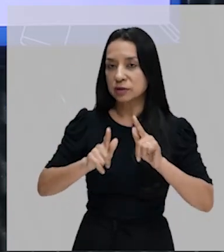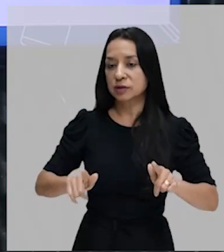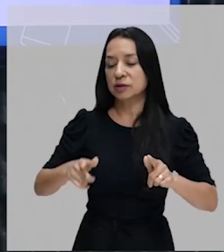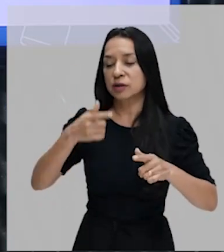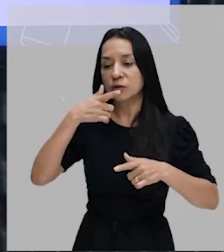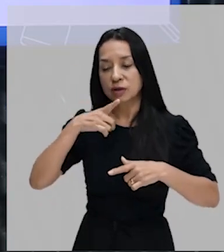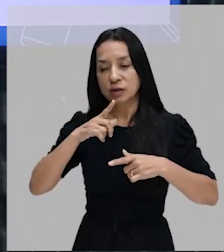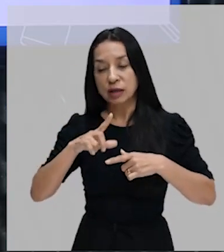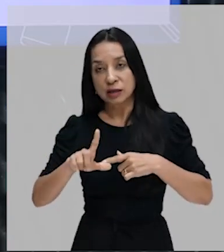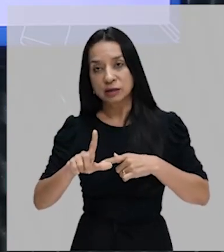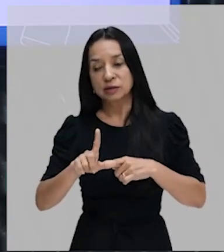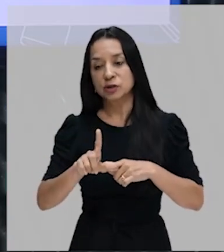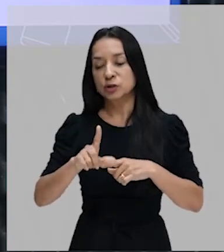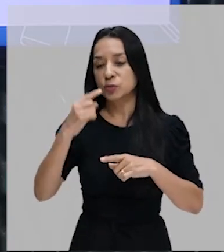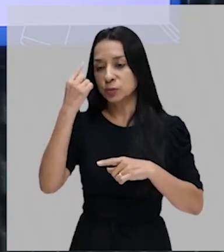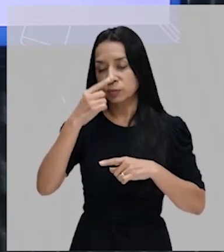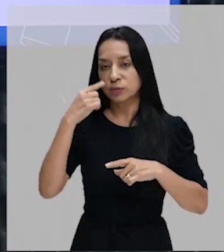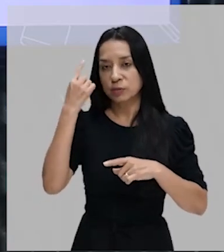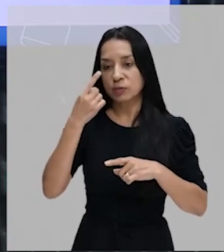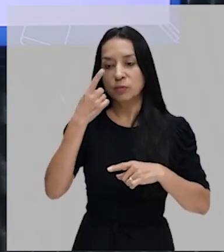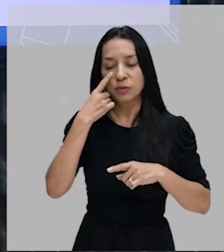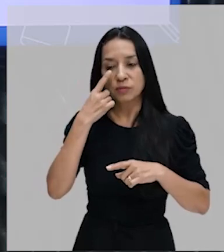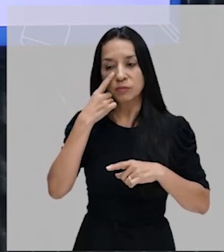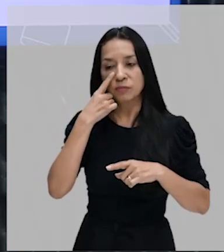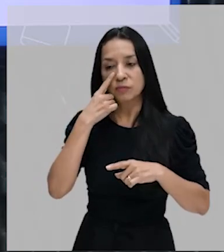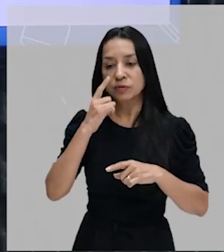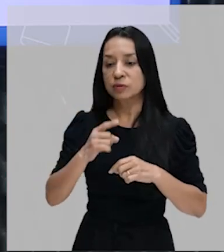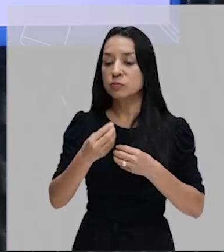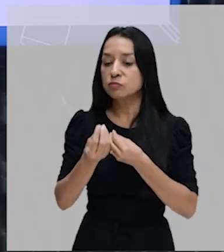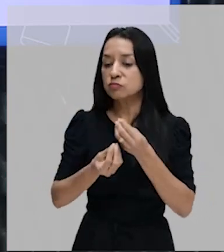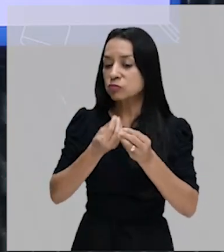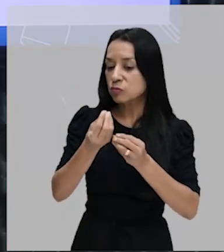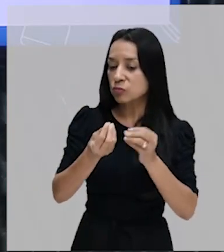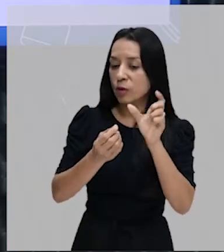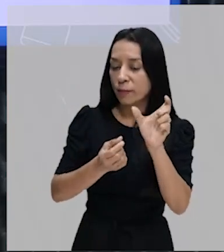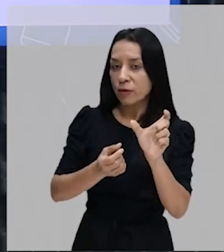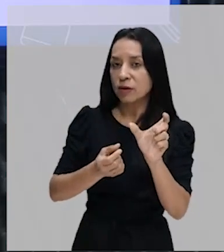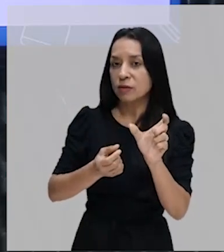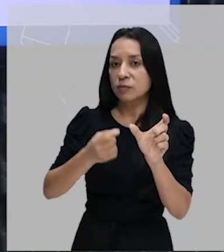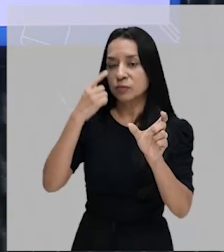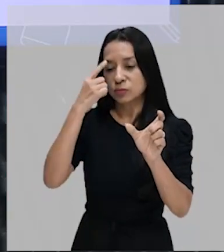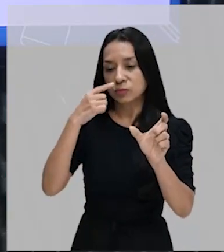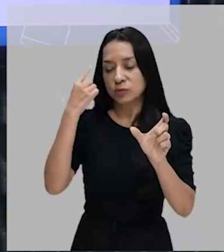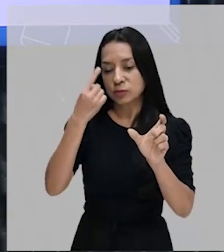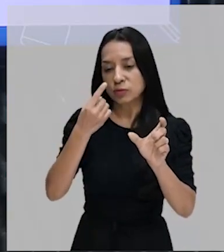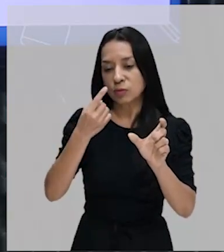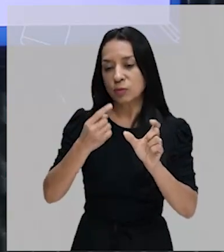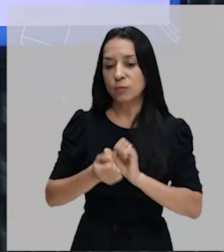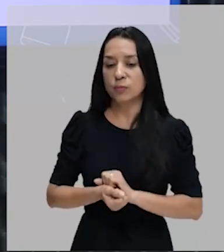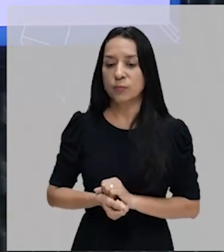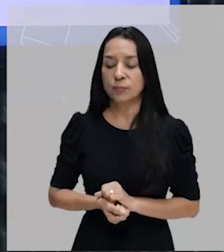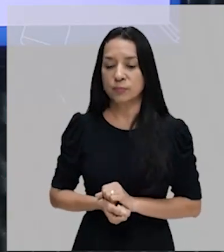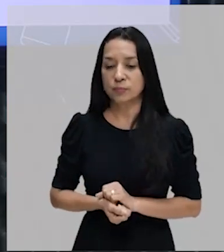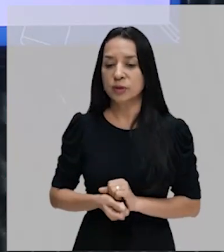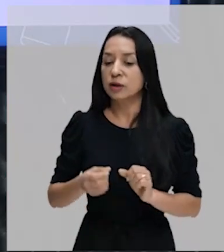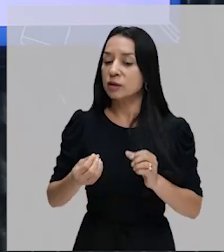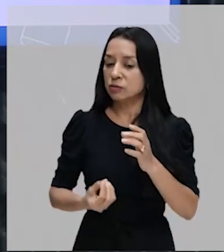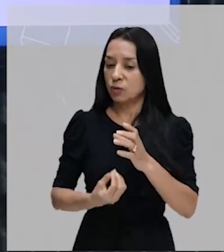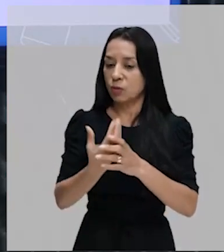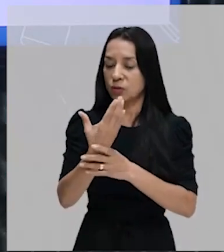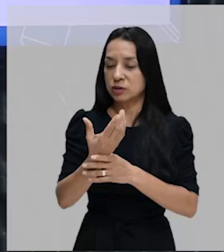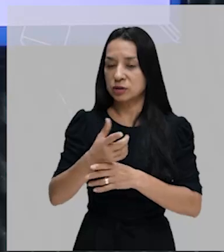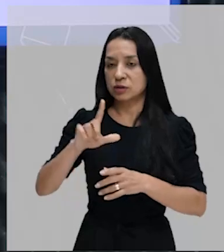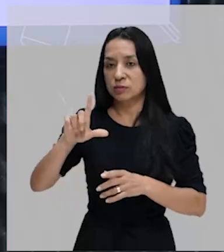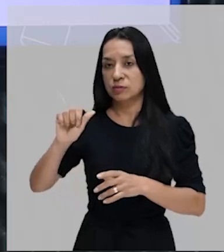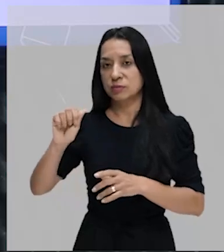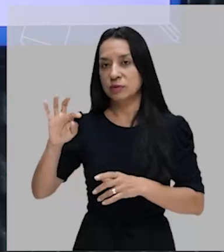a classe de palavras dos pronomes. O nome pronome tem a sua origem no latim. Pronomen, sendo que